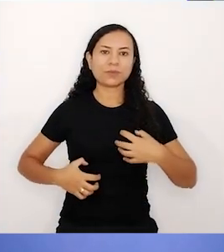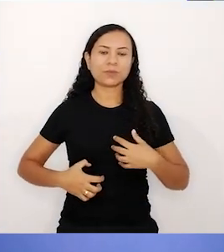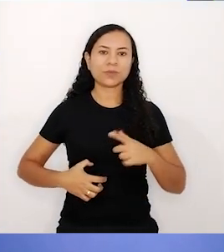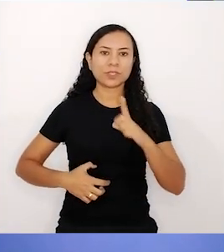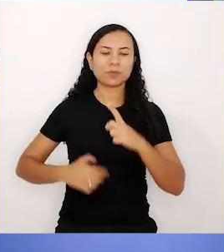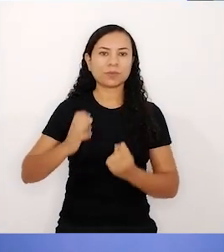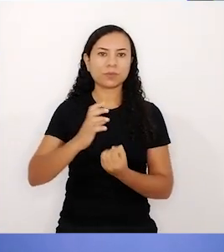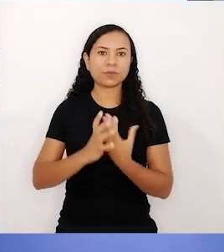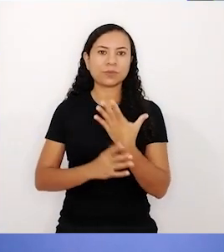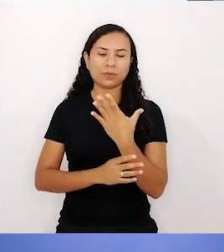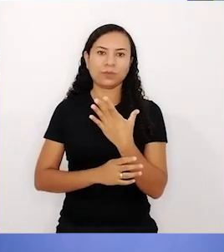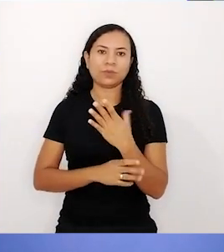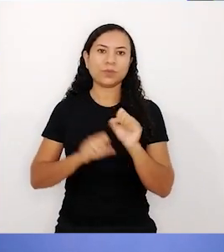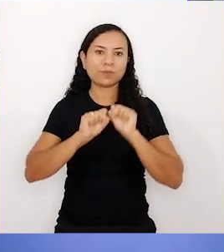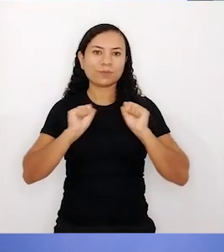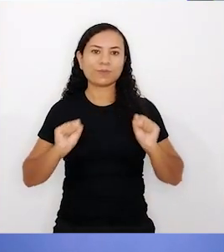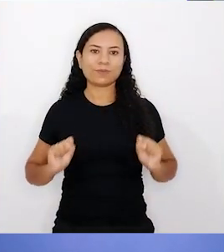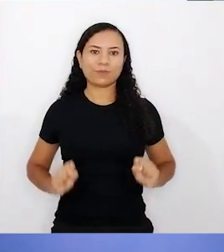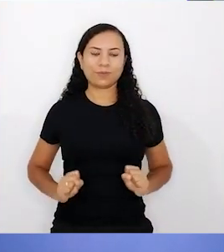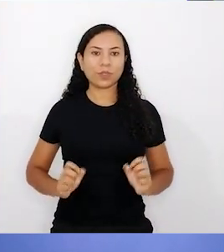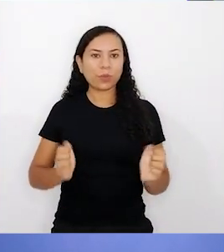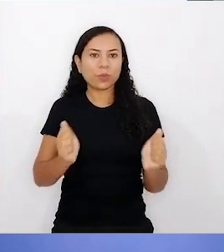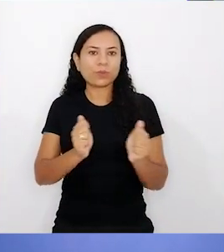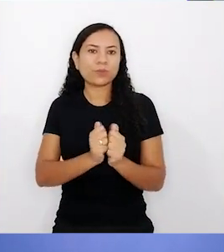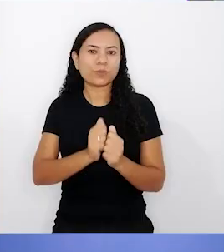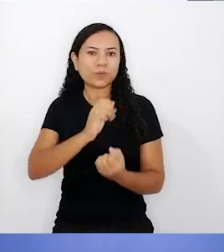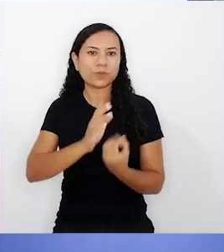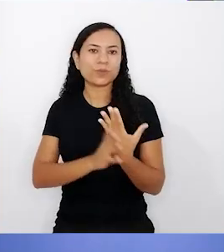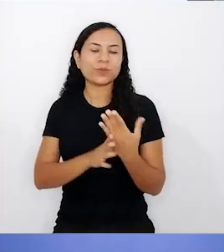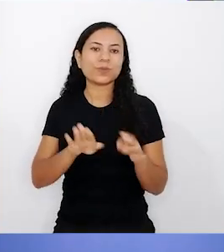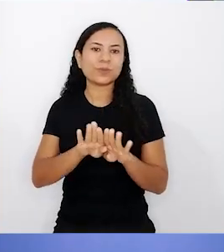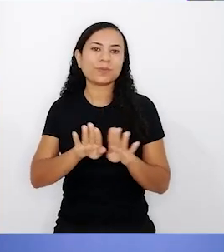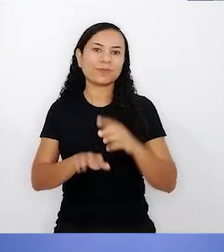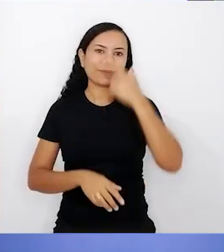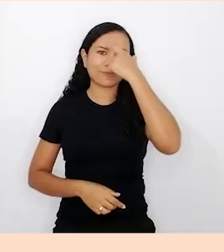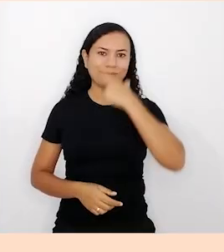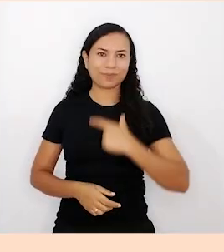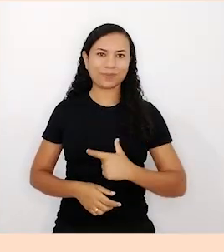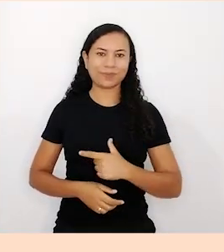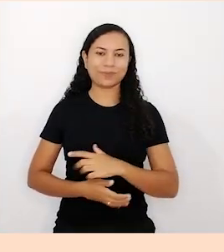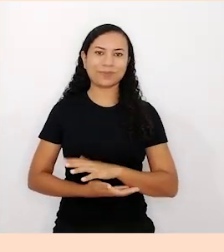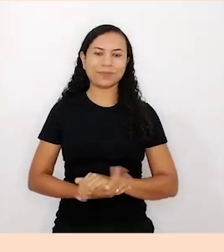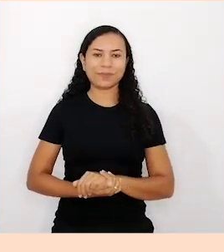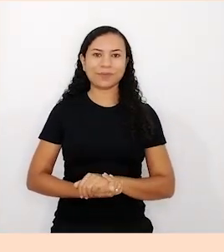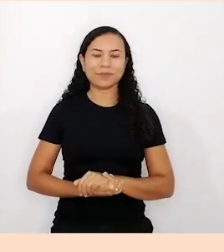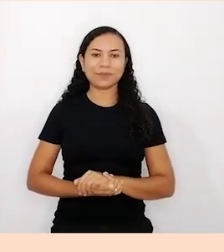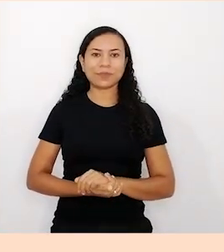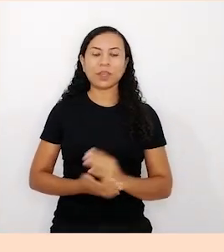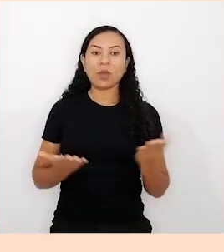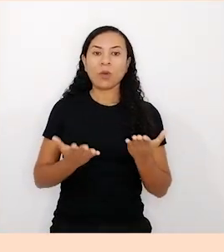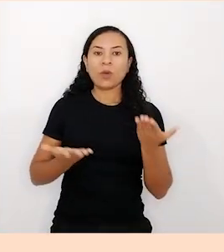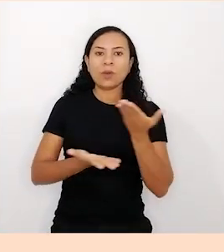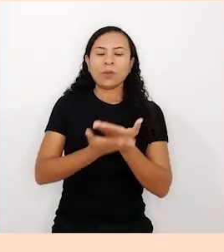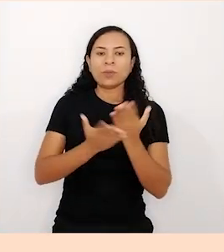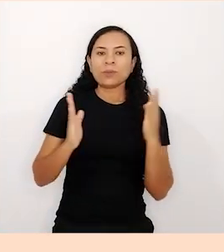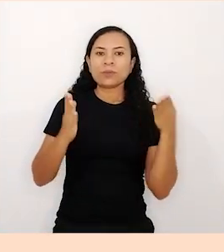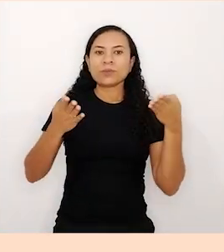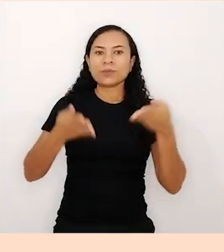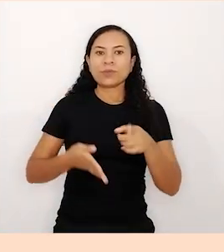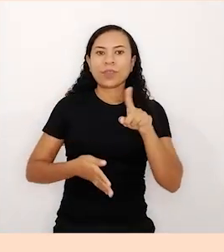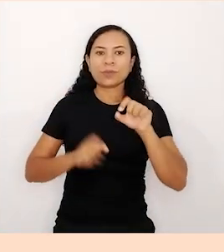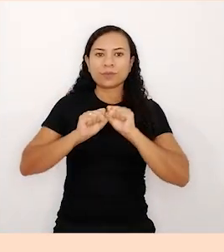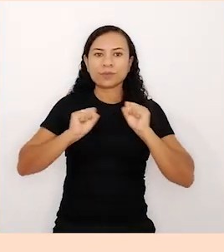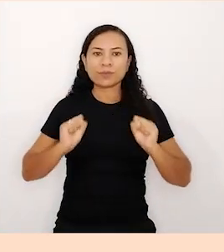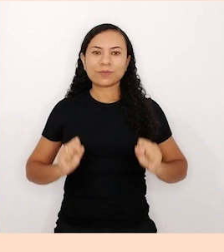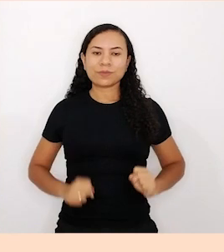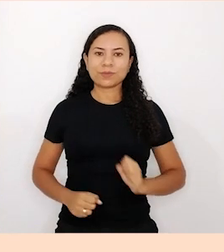formar sistemas que, em conjunto, formam o organismo. O sistema que estudaremos nessa aula é o